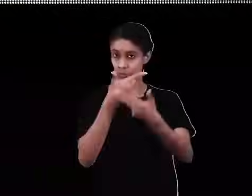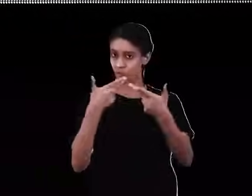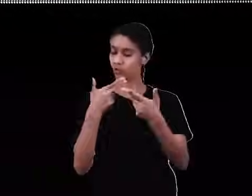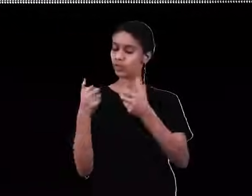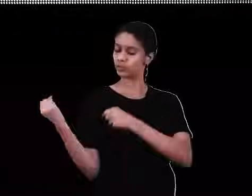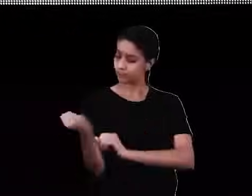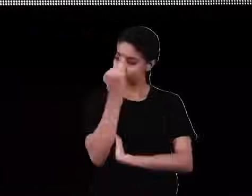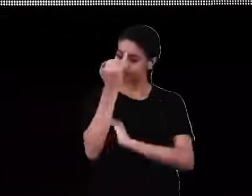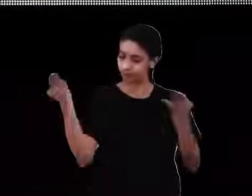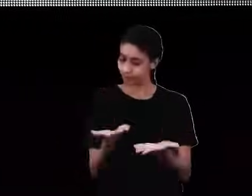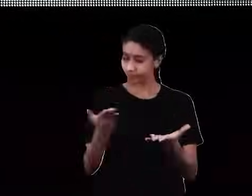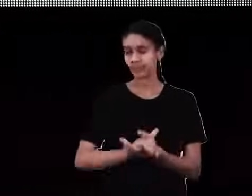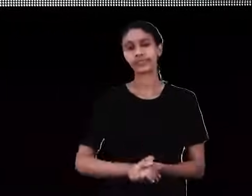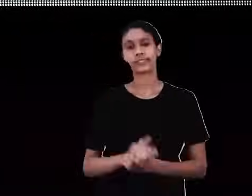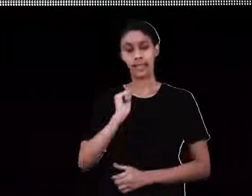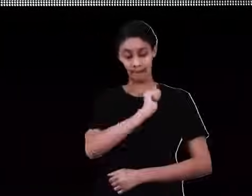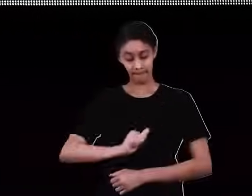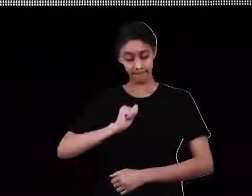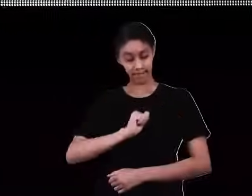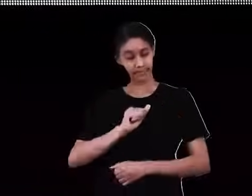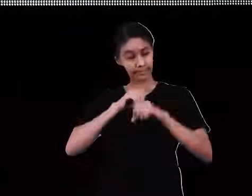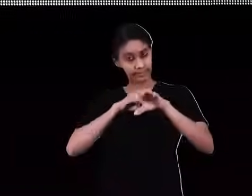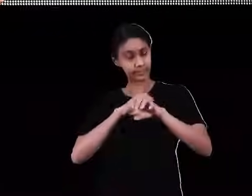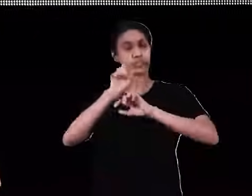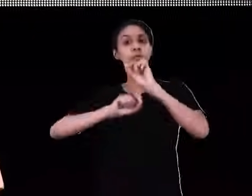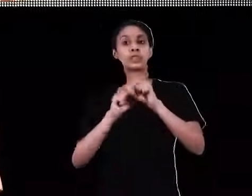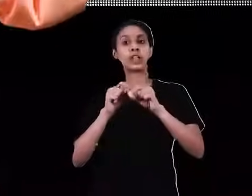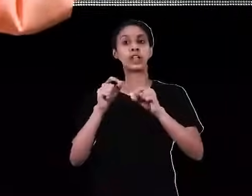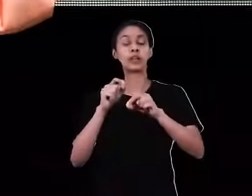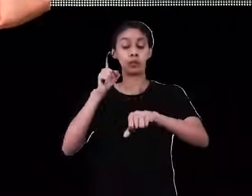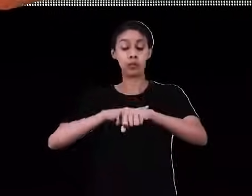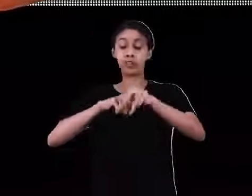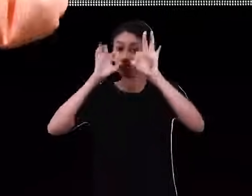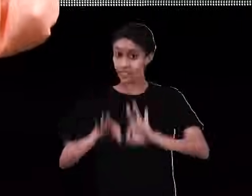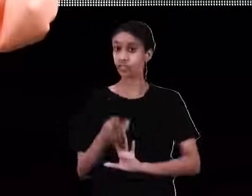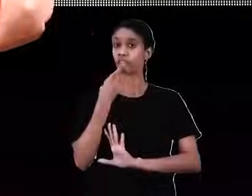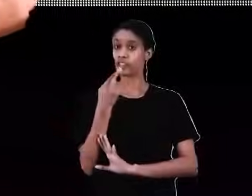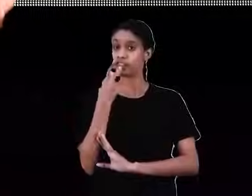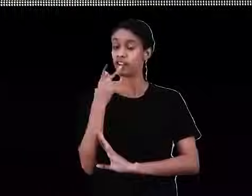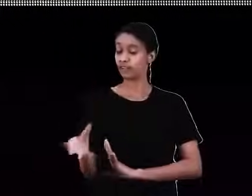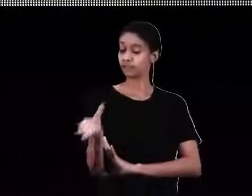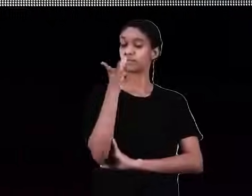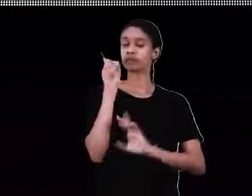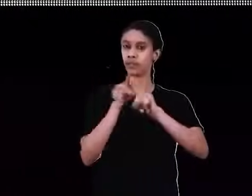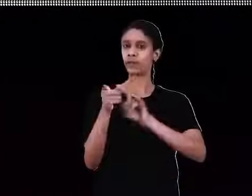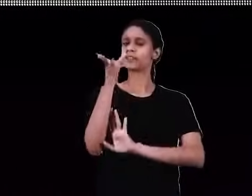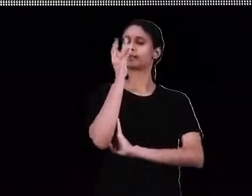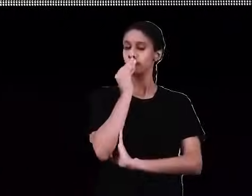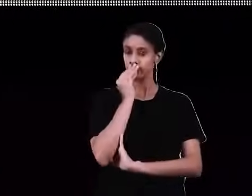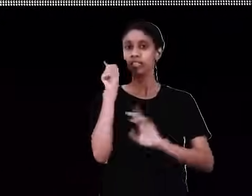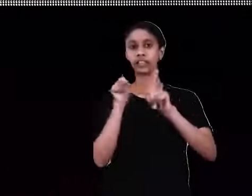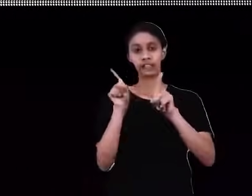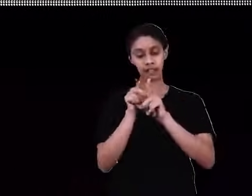poderosas. Abigail estava nos ensinando o momento certo de falar, silenciar e o momento certo